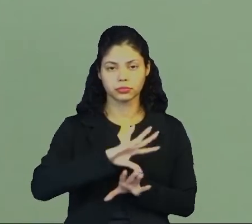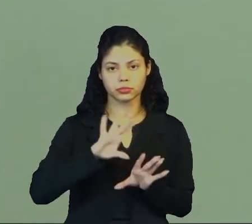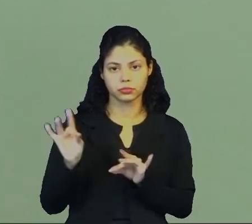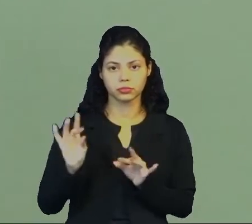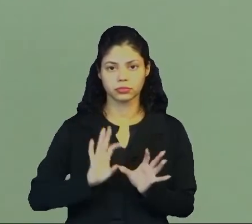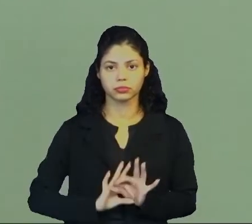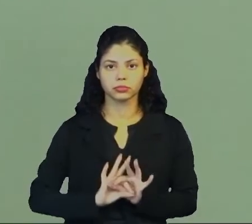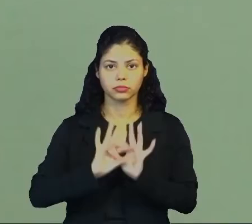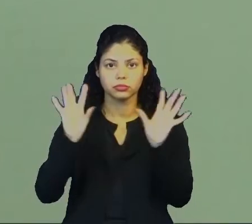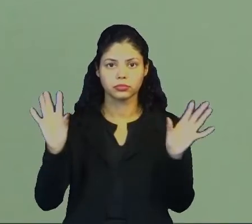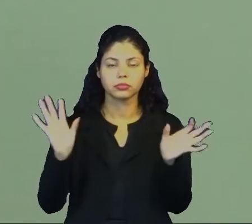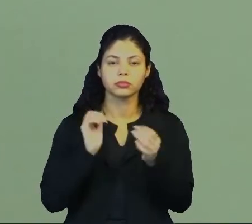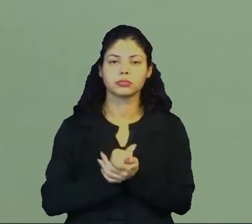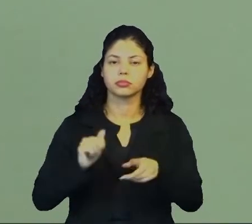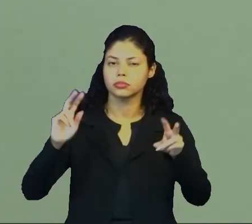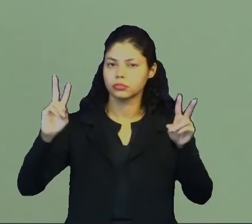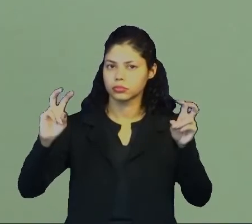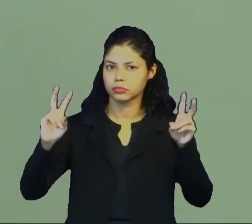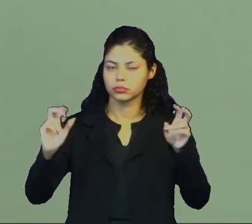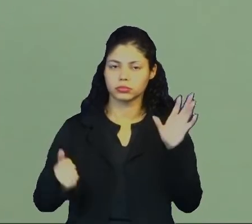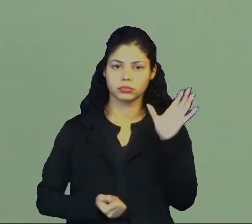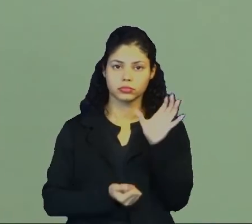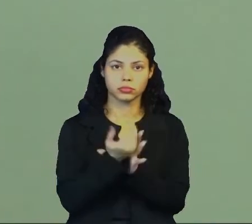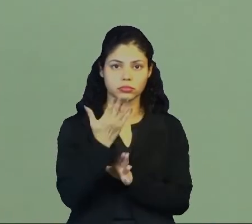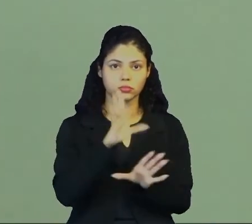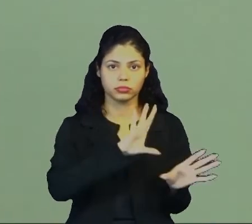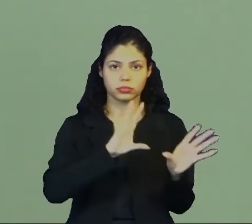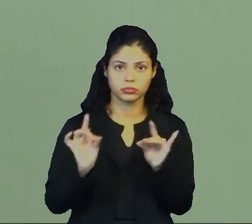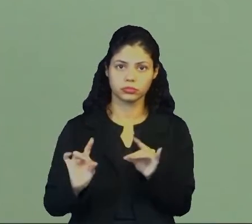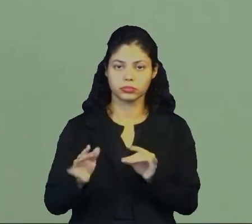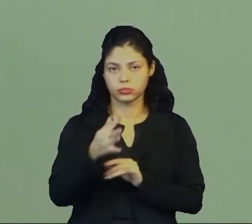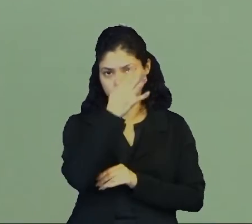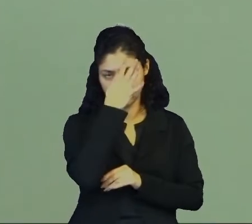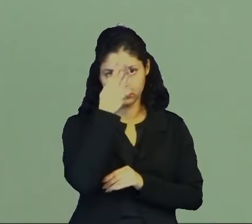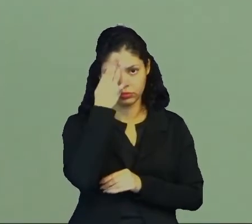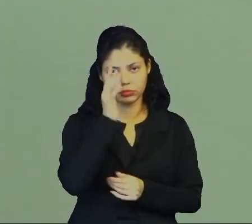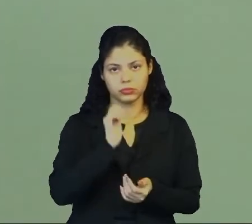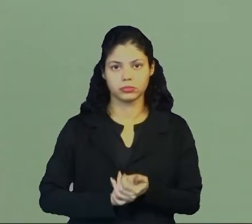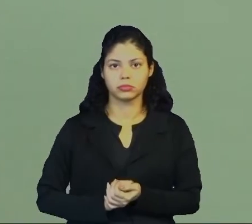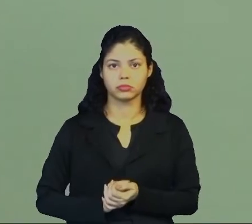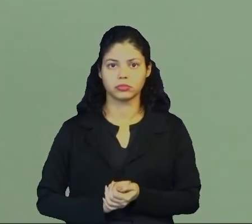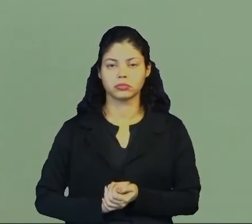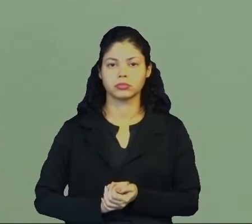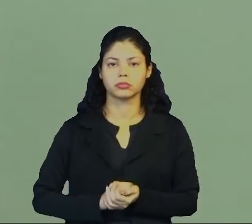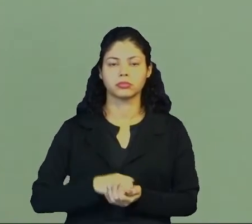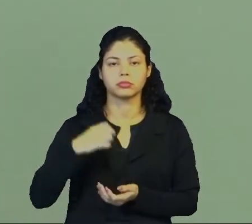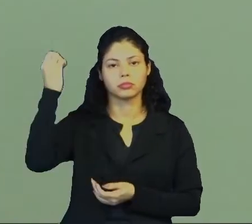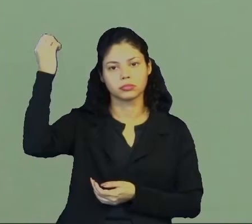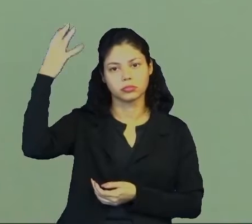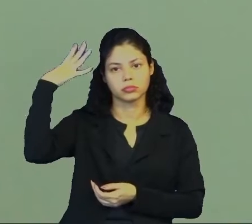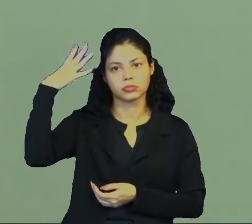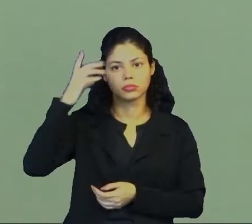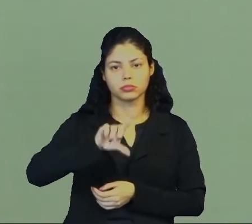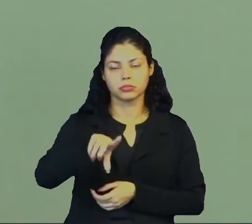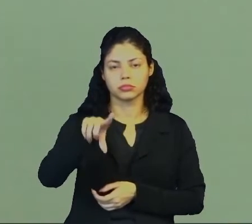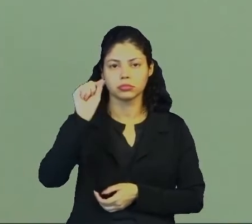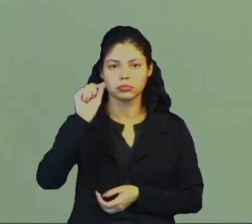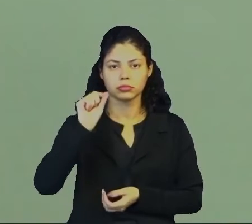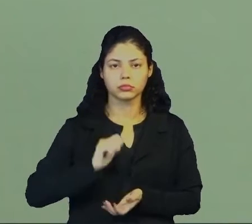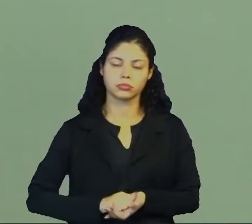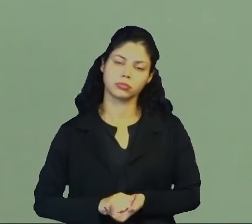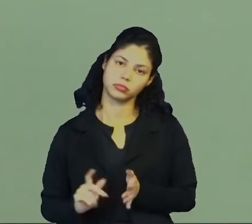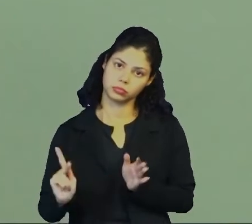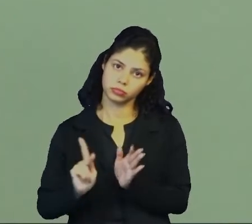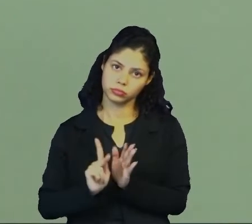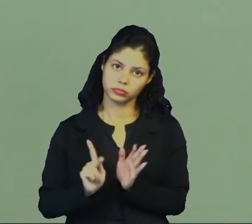Através do liberalismo, né, as teorias que surgem lá através dos filósofos iluministas, a gente tem a escolha, né? A